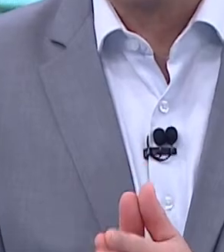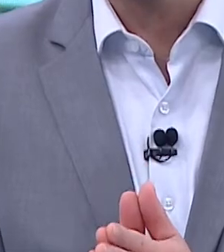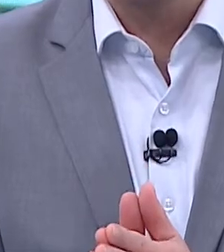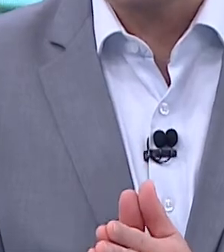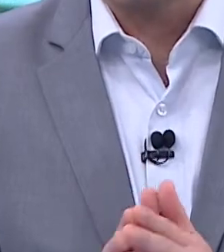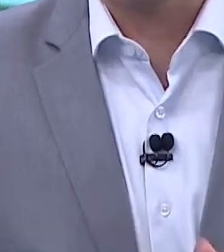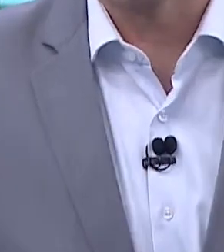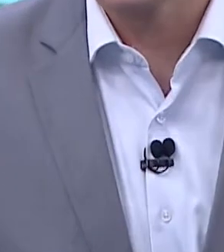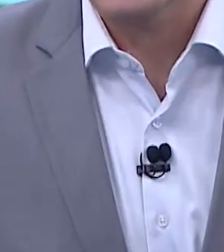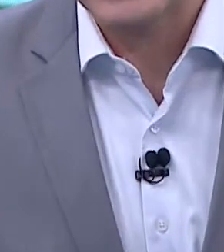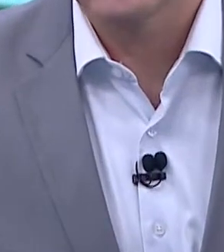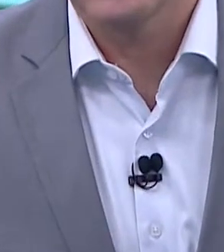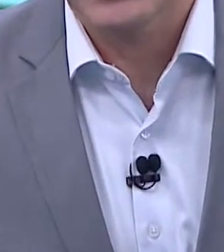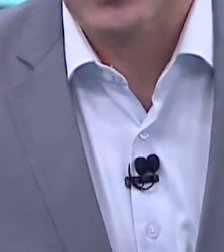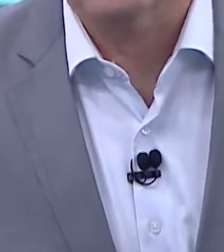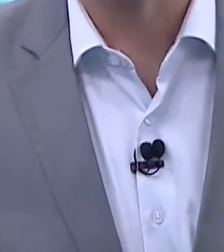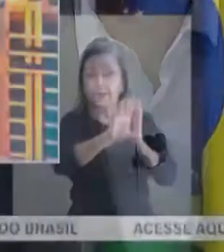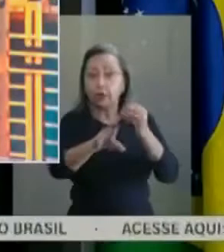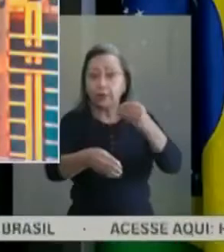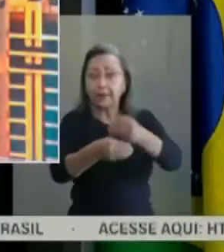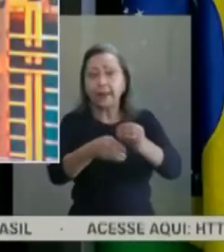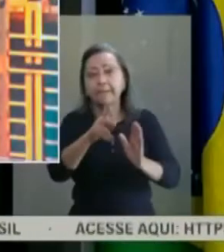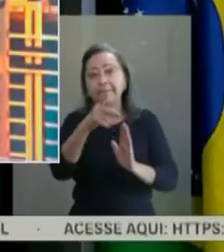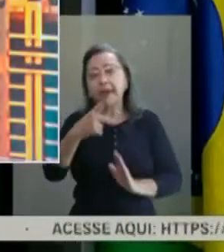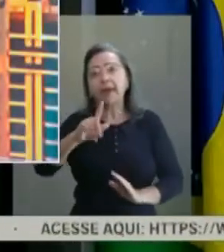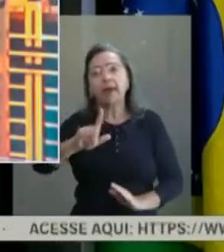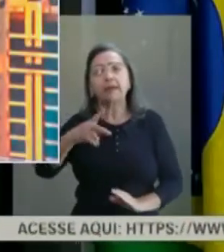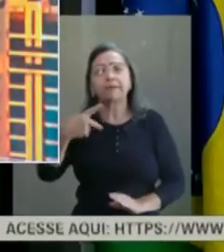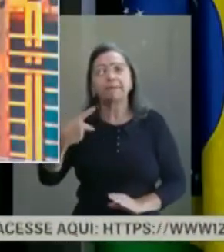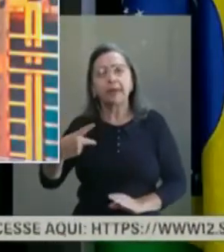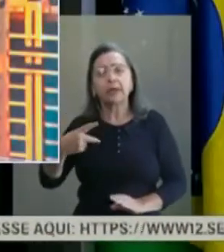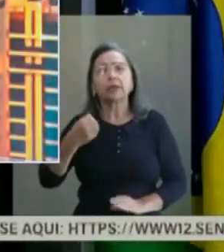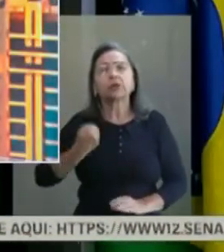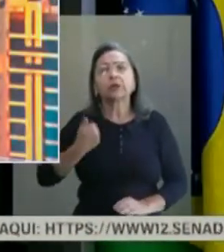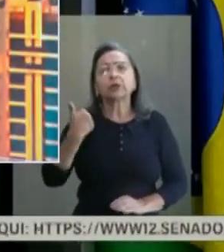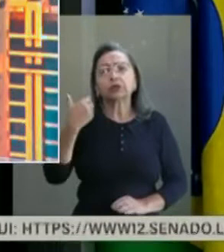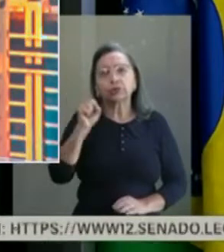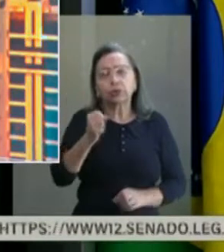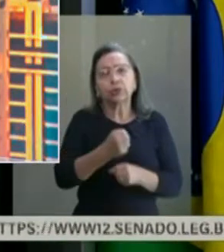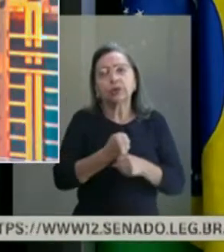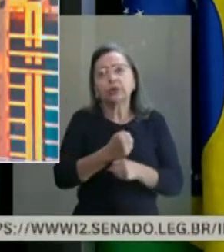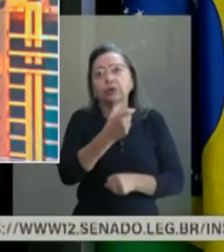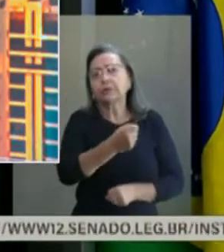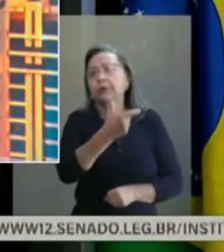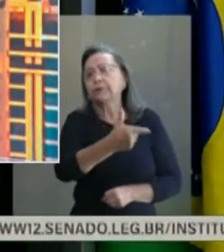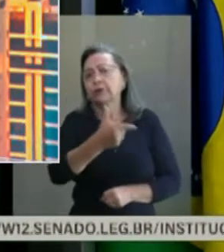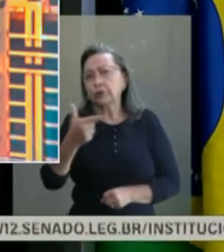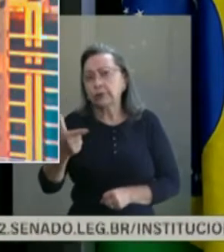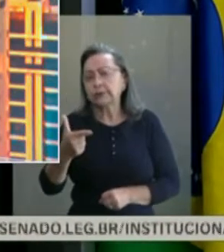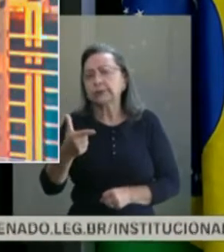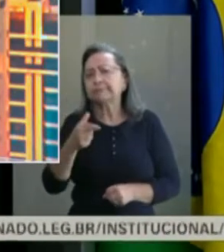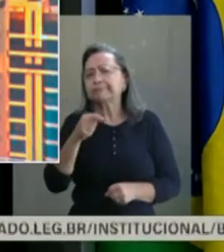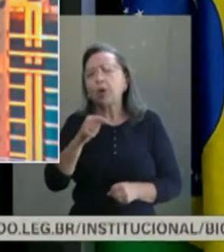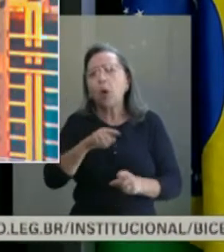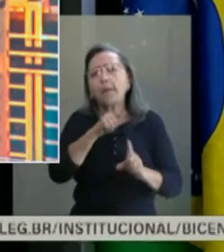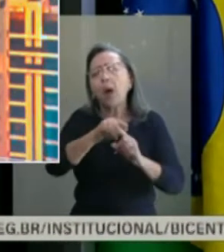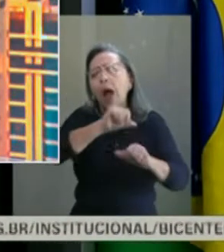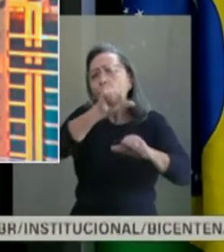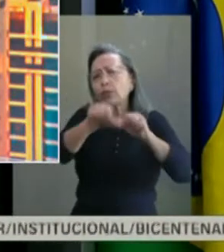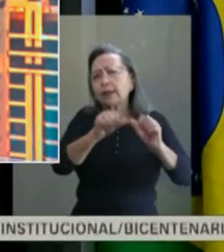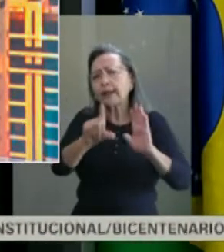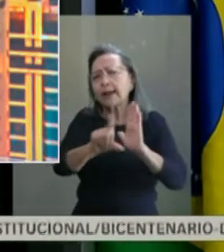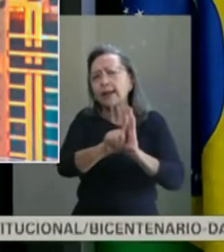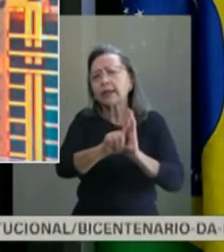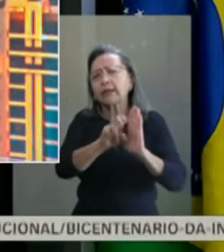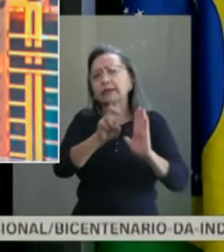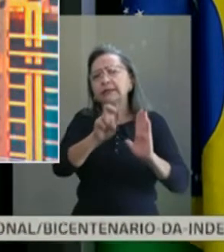vai para Brasília agora, para o Senado Federal. Vamos acompanhar a leitura do relatório do projeto de lei que prevê um teto para o ICMS para produtos